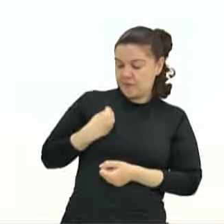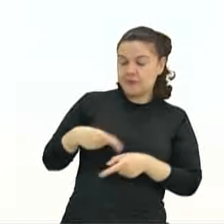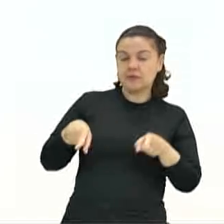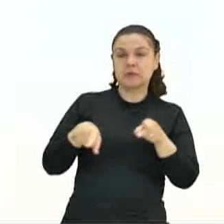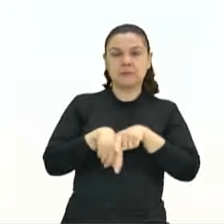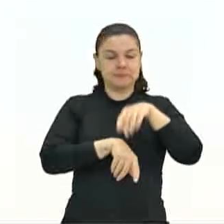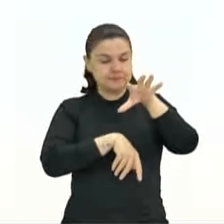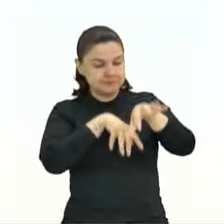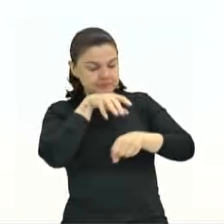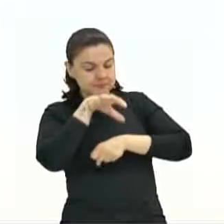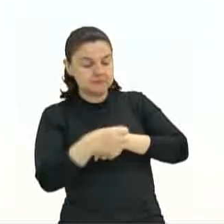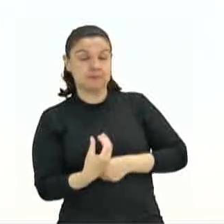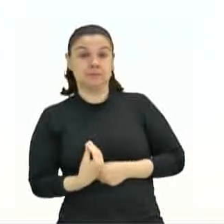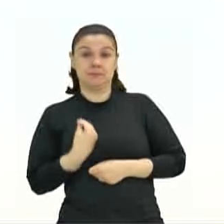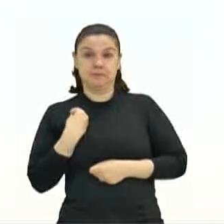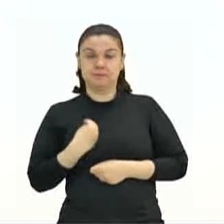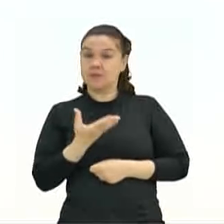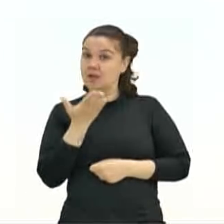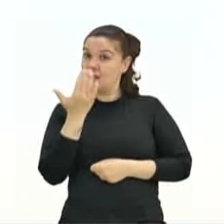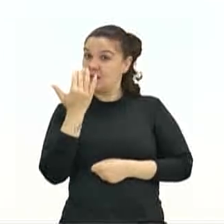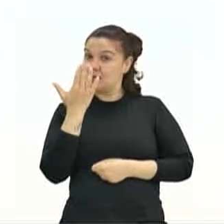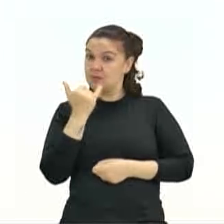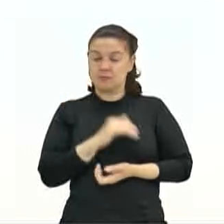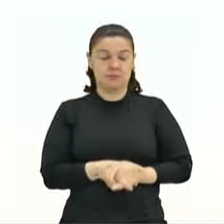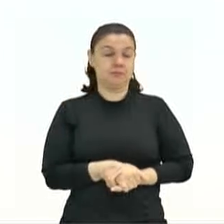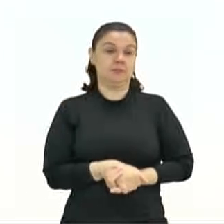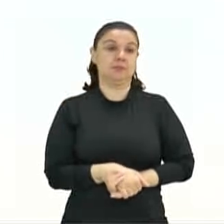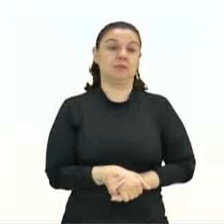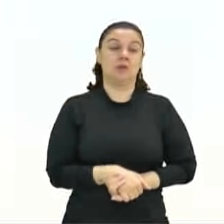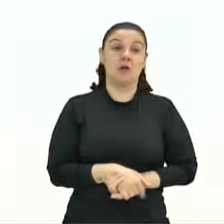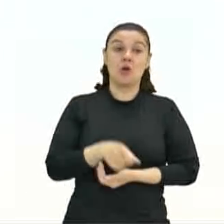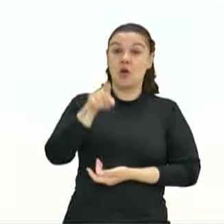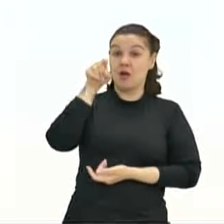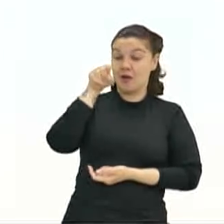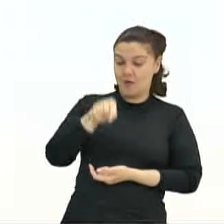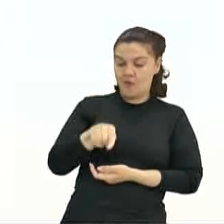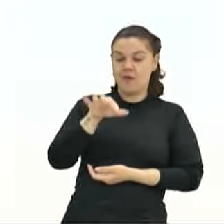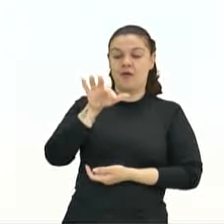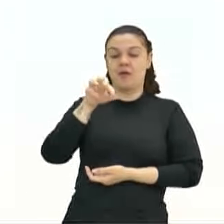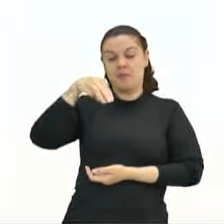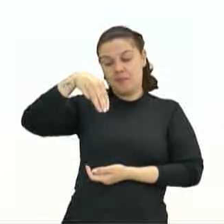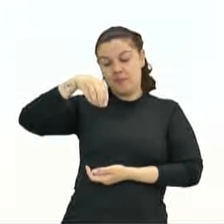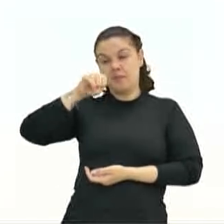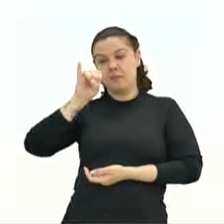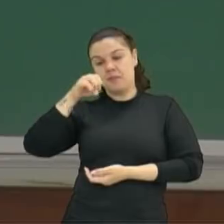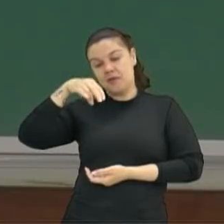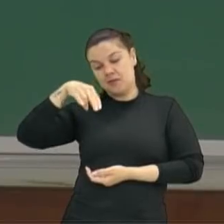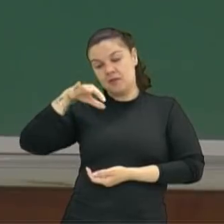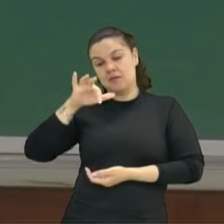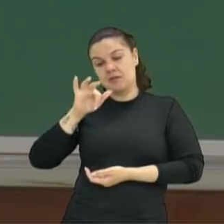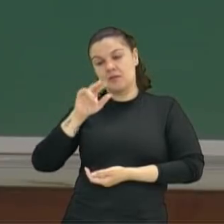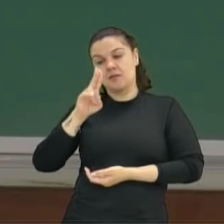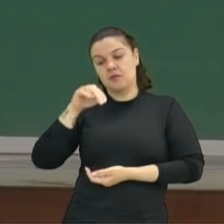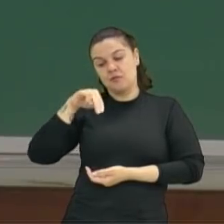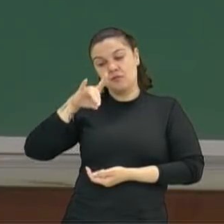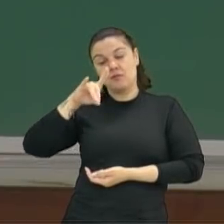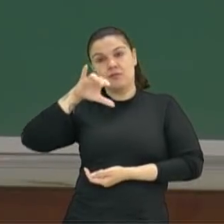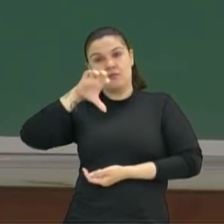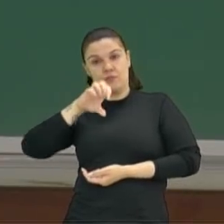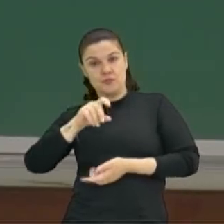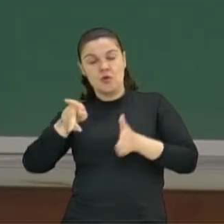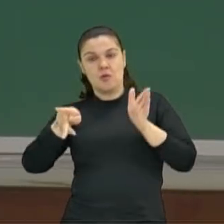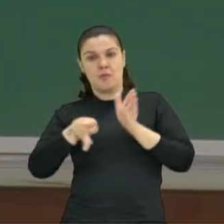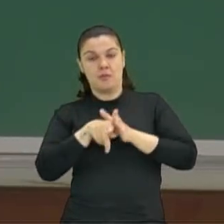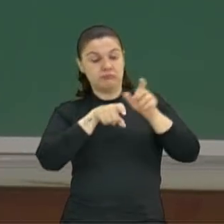o seu sustento. Veja aqui, ó, já o minifúndio está relacionado lá à agricultura